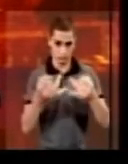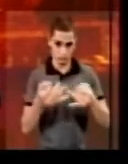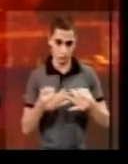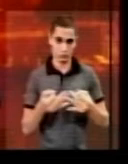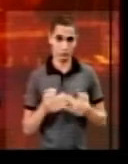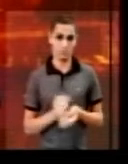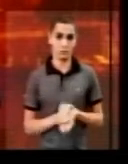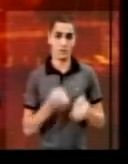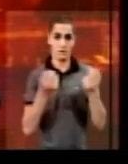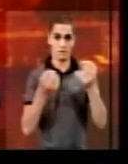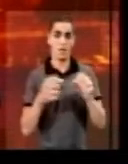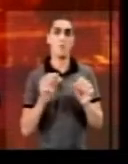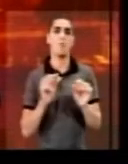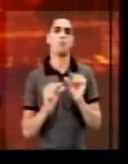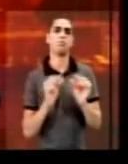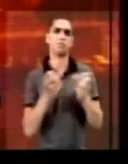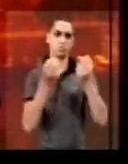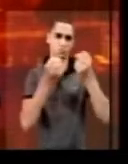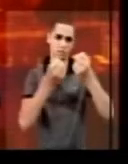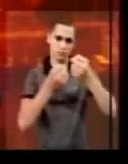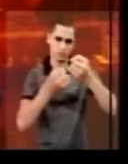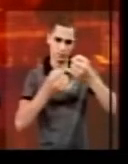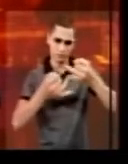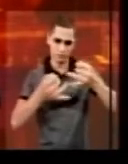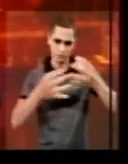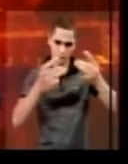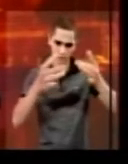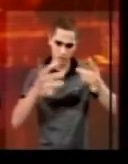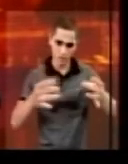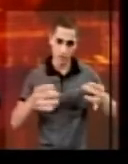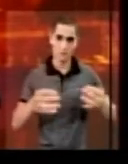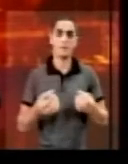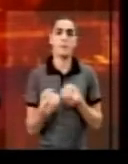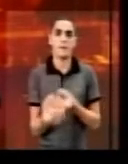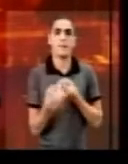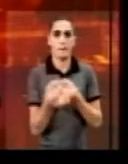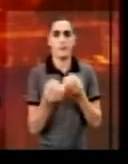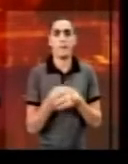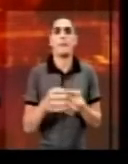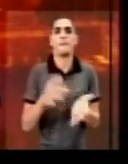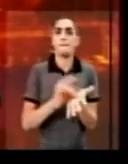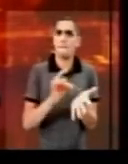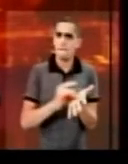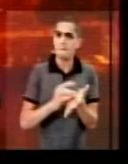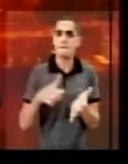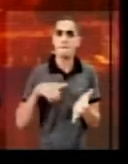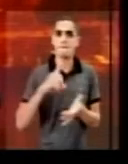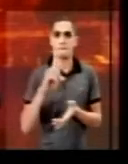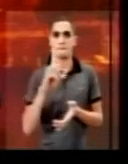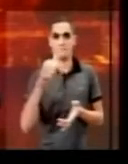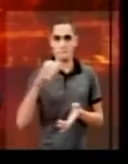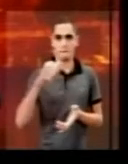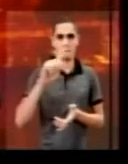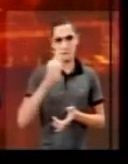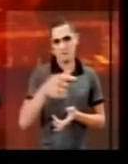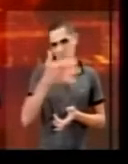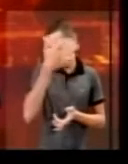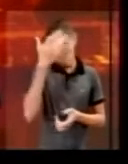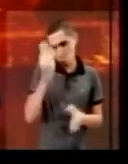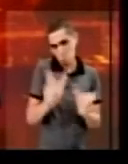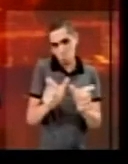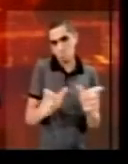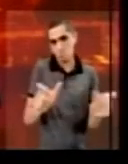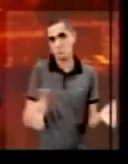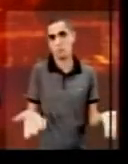extrapolar um pouco esses dados. Na realidade, nós não estamos com 17 mil pessoas, 18 mil, se eu não me